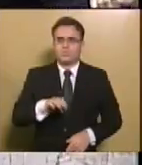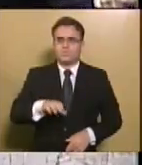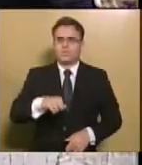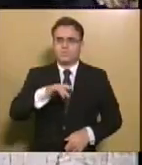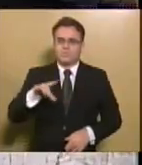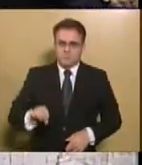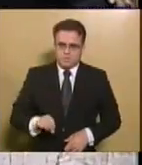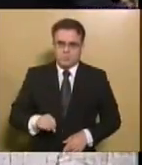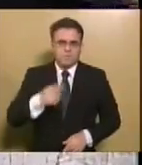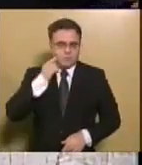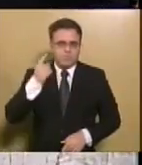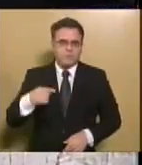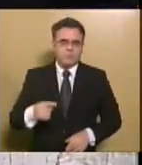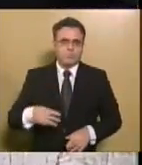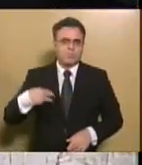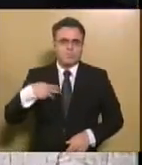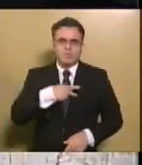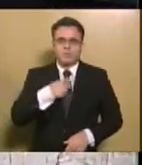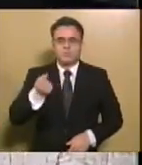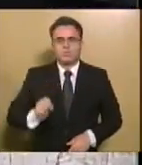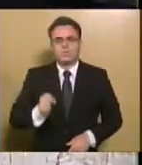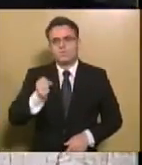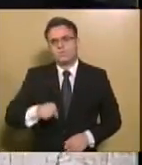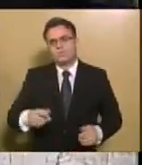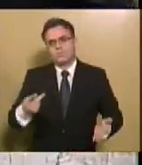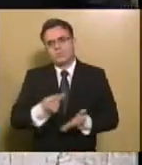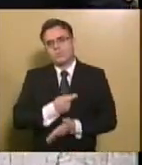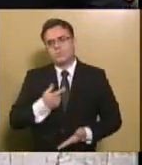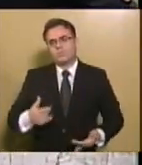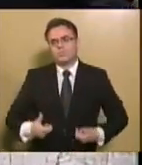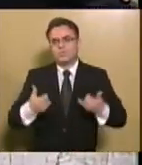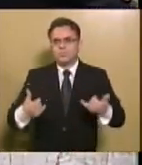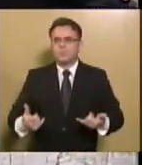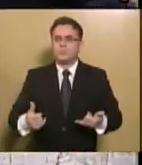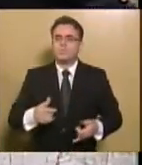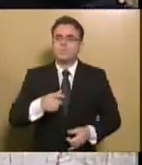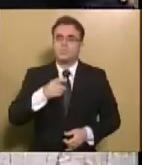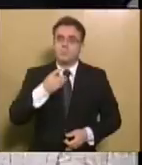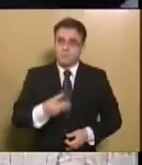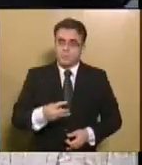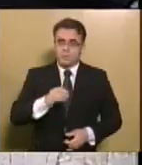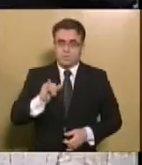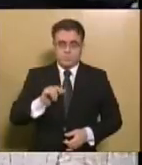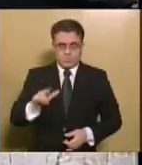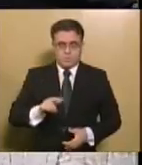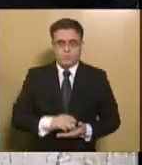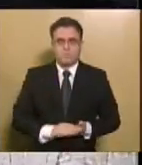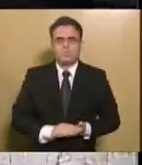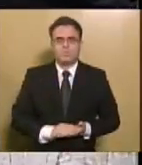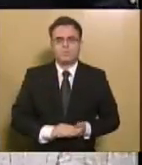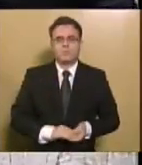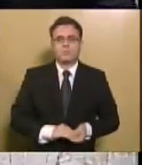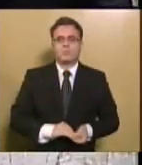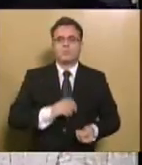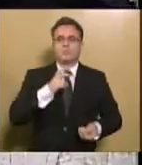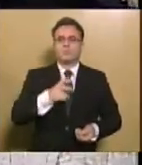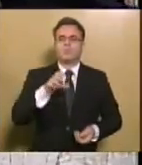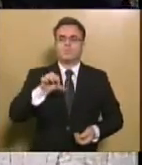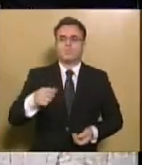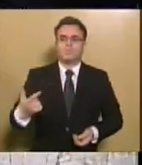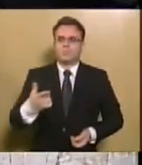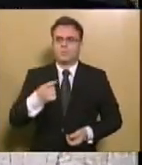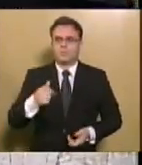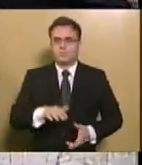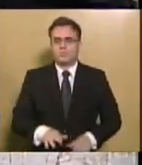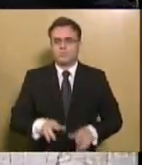de Justiça do Ministério Público de Sergipe, pelo transcurso do seu aniversário que ocorreu no dia 3 de julho. Requerimento número 592, de